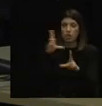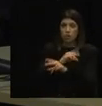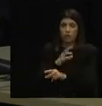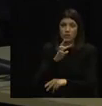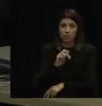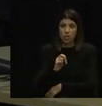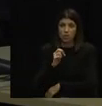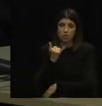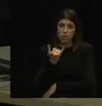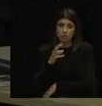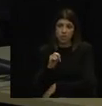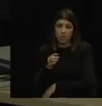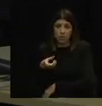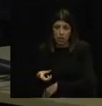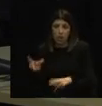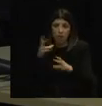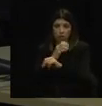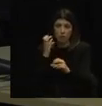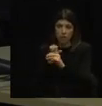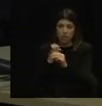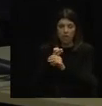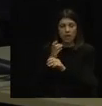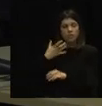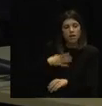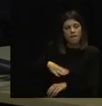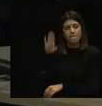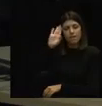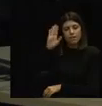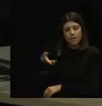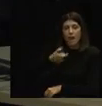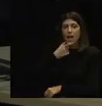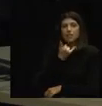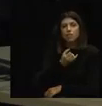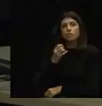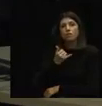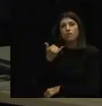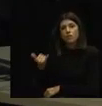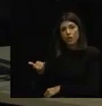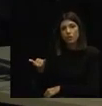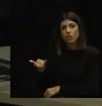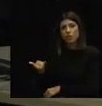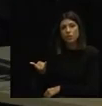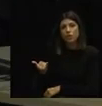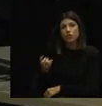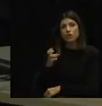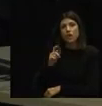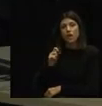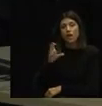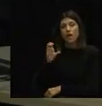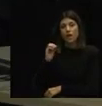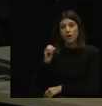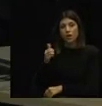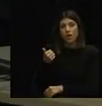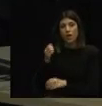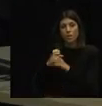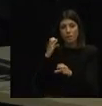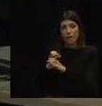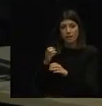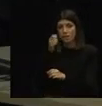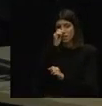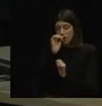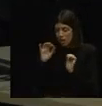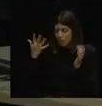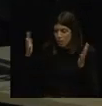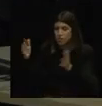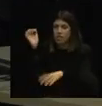autocarros e, neste ponto, gostaríamos de saber se será em 2022 que serão implementados os Ecobus em Monsanto, um compromisso